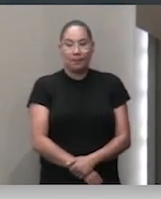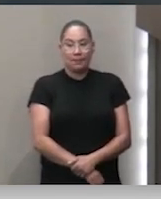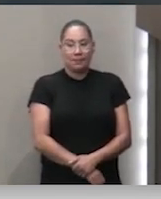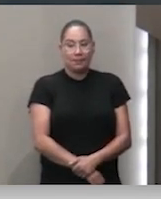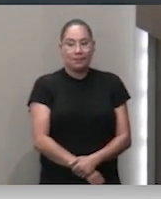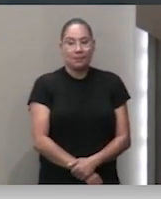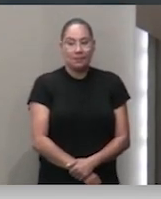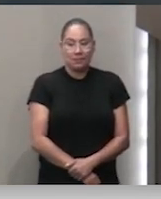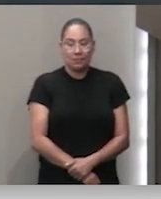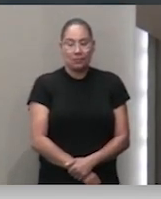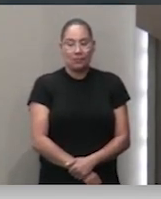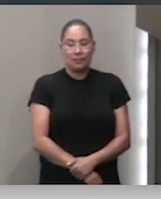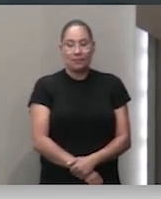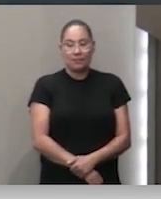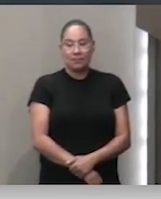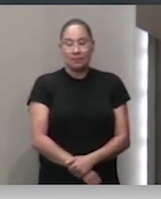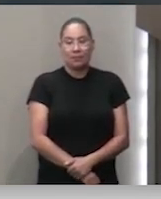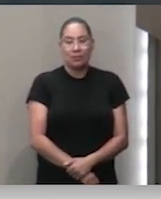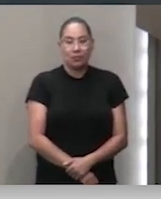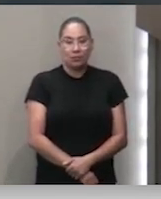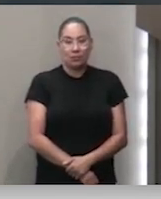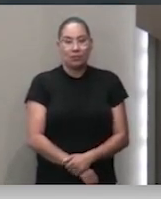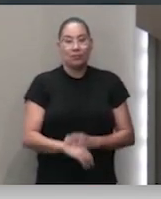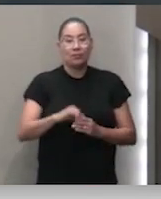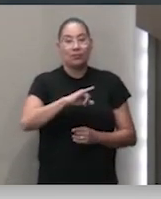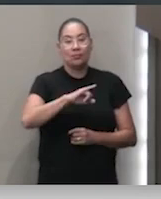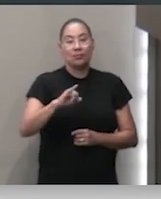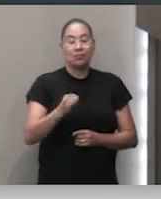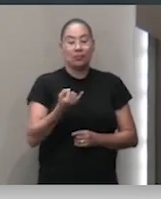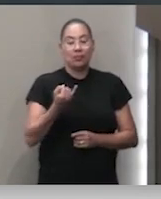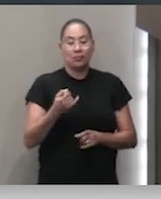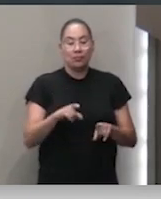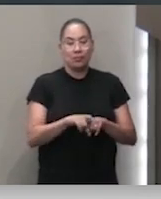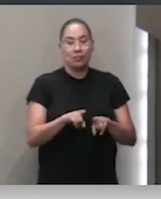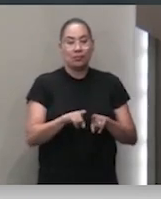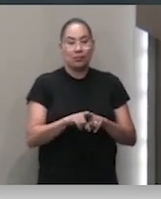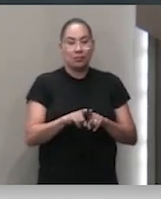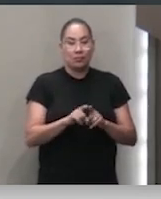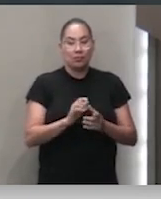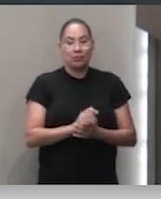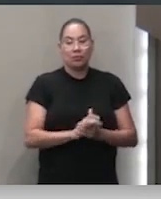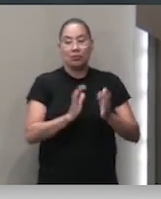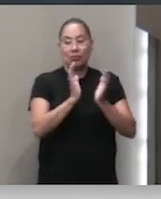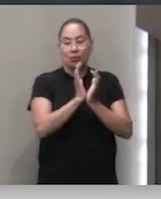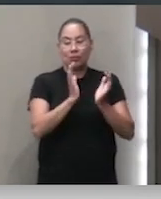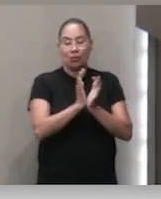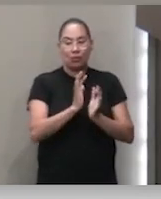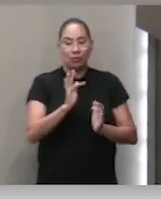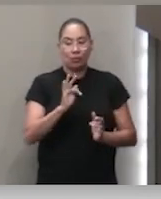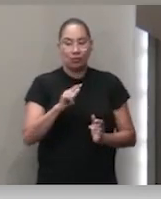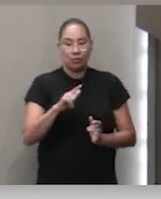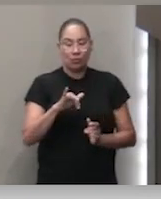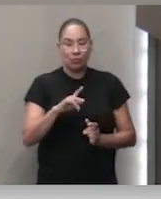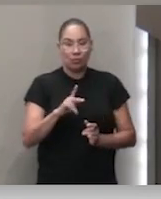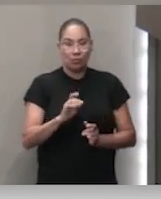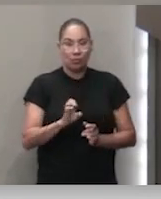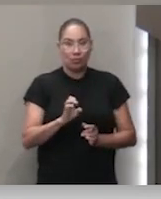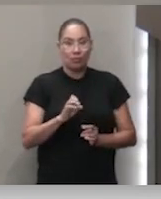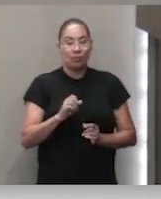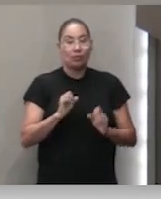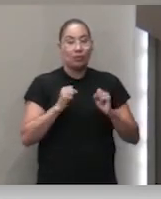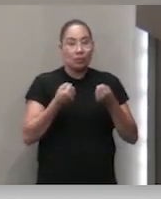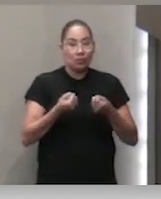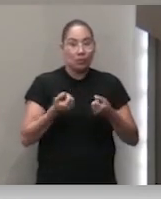Muito bem. Vamos aproveitar aqui, vamos na mesma vibe aqui do colega Felipe Manfroy, reforçando